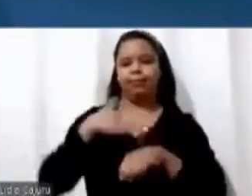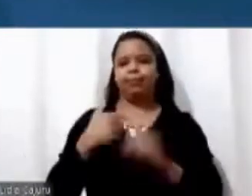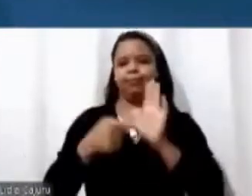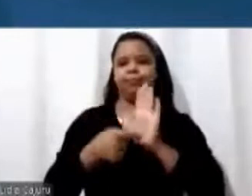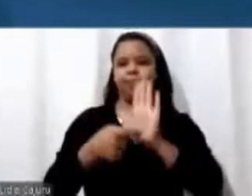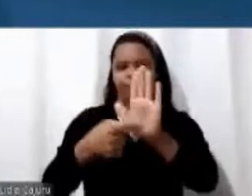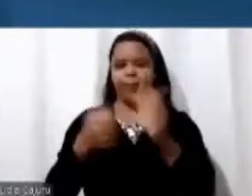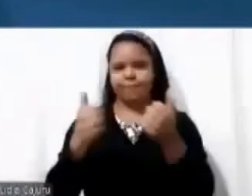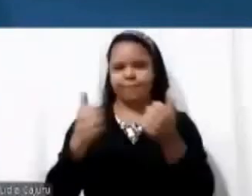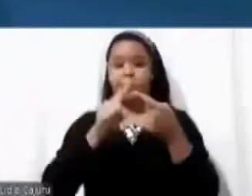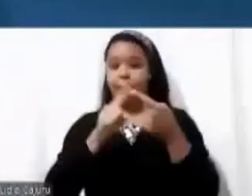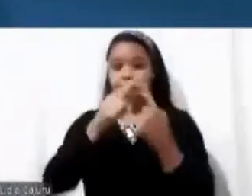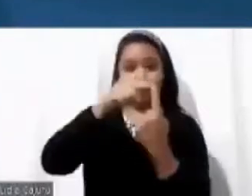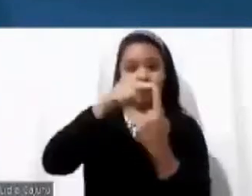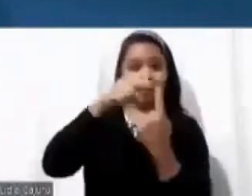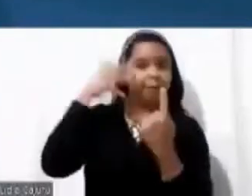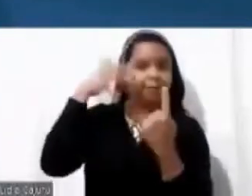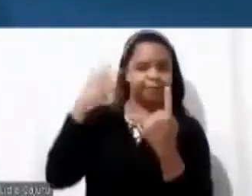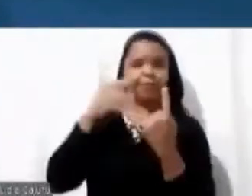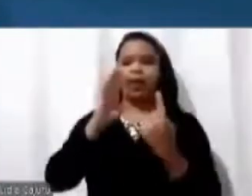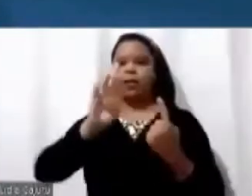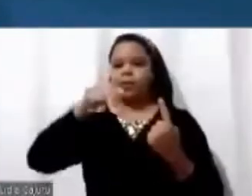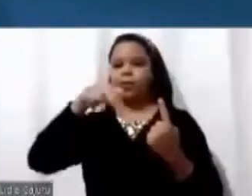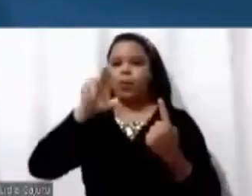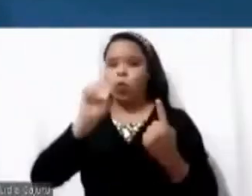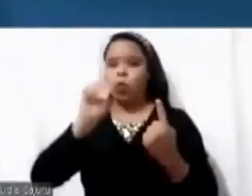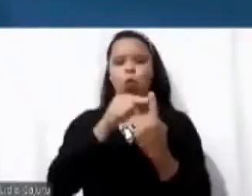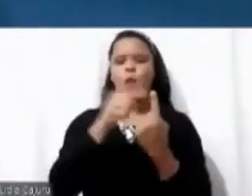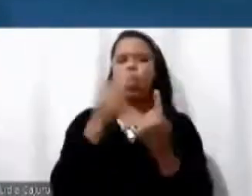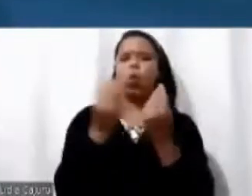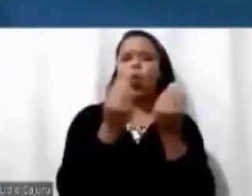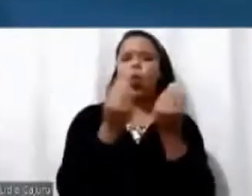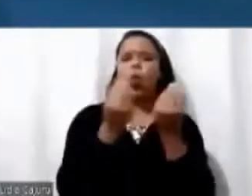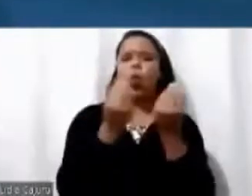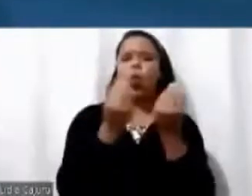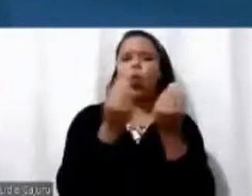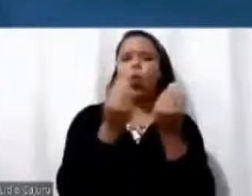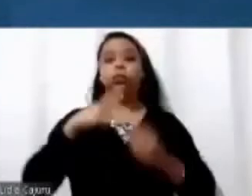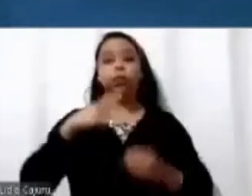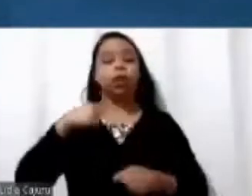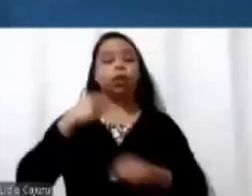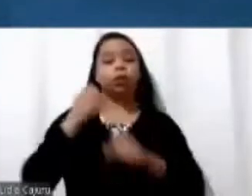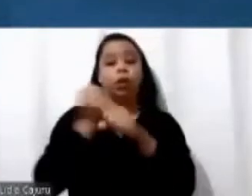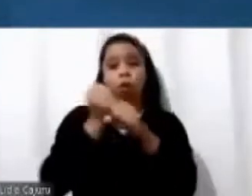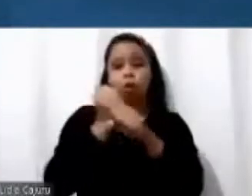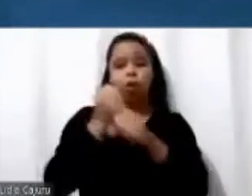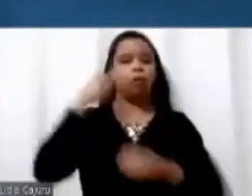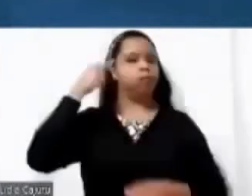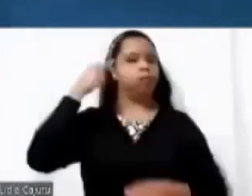advogado civilista, sócio nominal do escritório Contente Queiroz Advogados